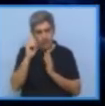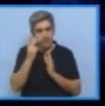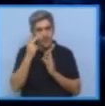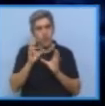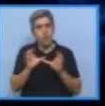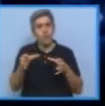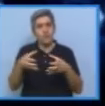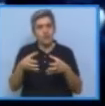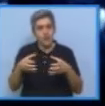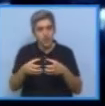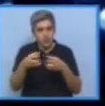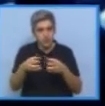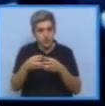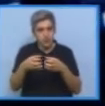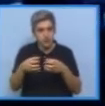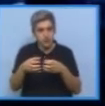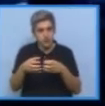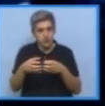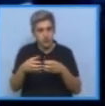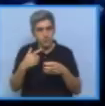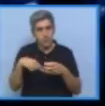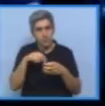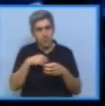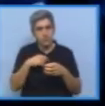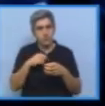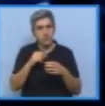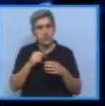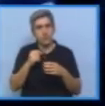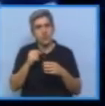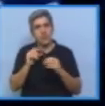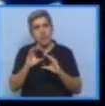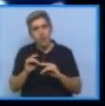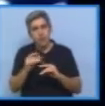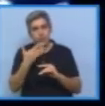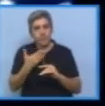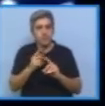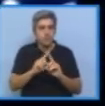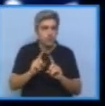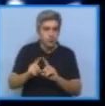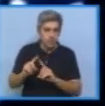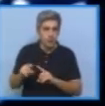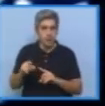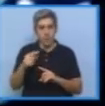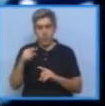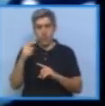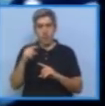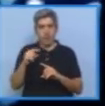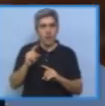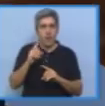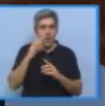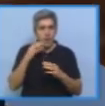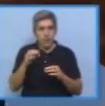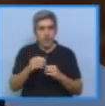comunitária, em que nós experimentamos, e realmente isto é algo bastante único, quer dizer, não é muito